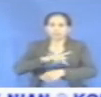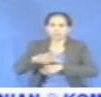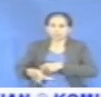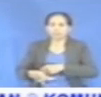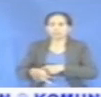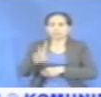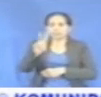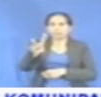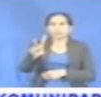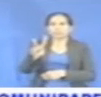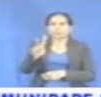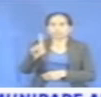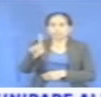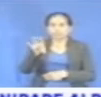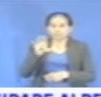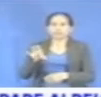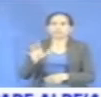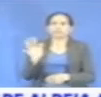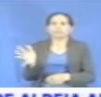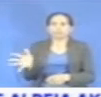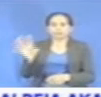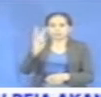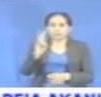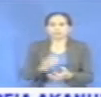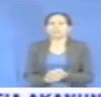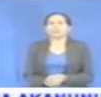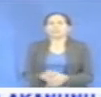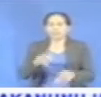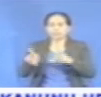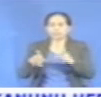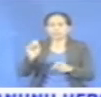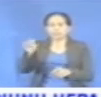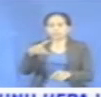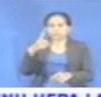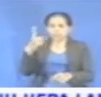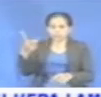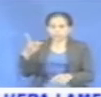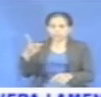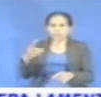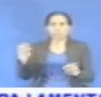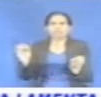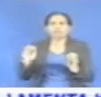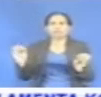Juñu. Enquanto o cidadão na insano restringida, lá conselho salva vida, salva sirene vida.